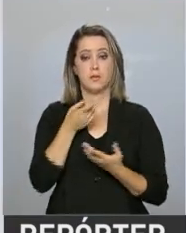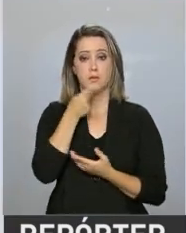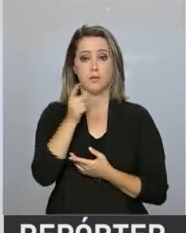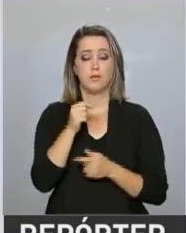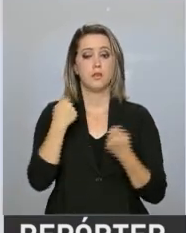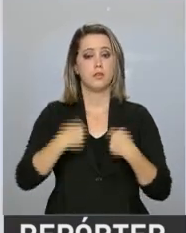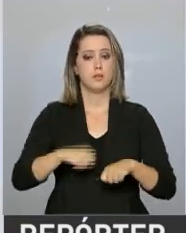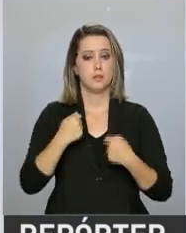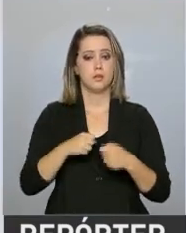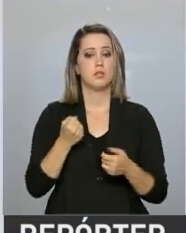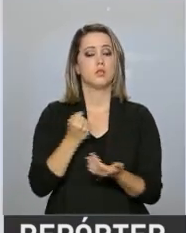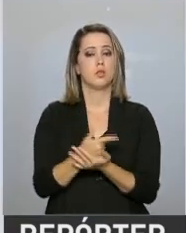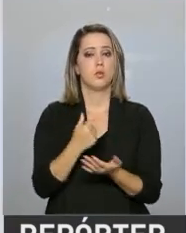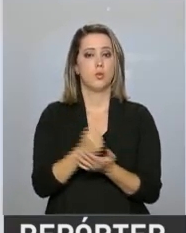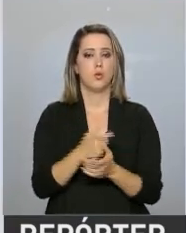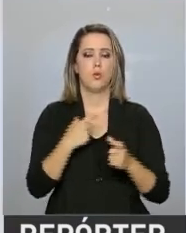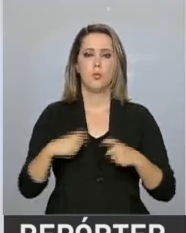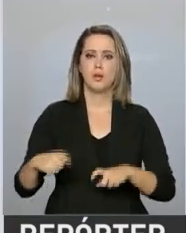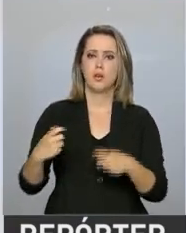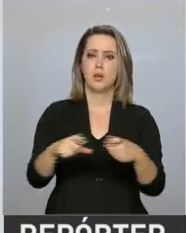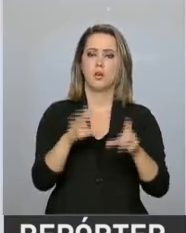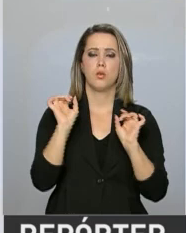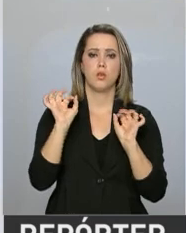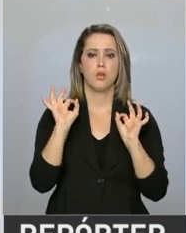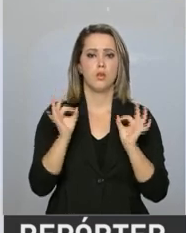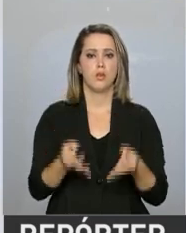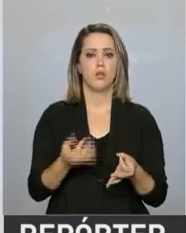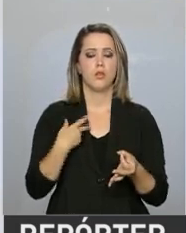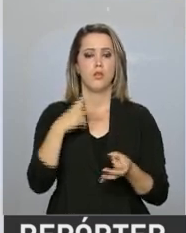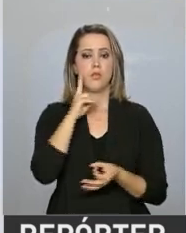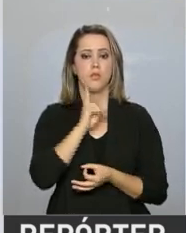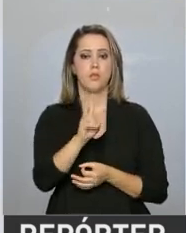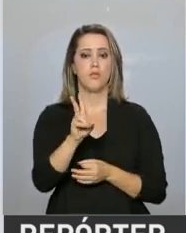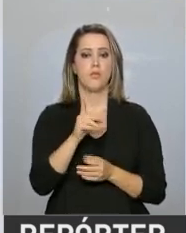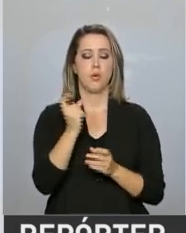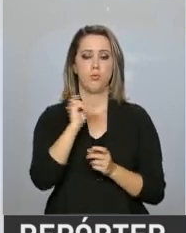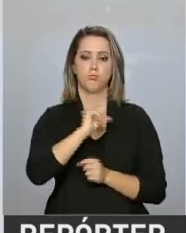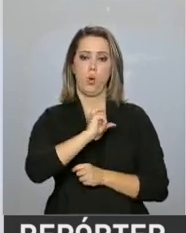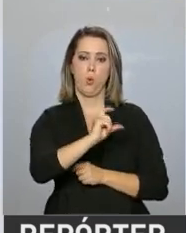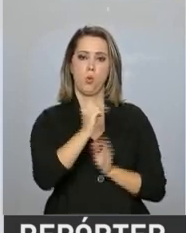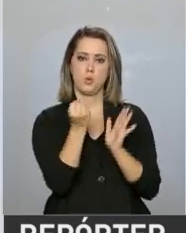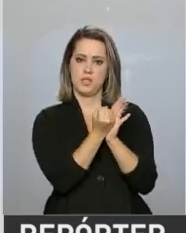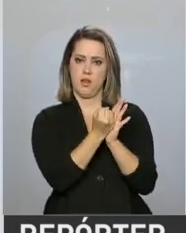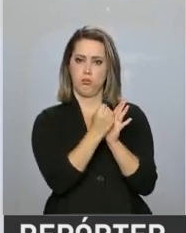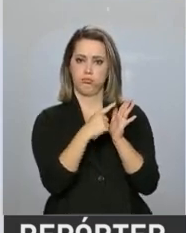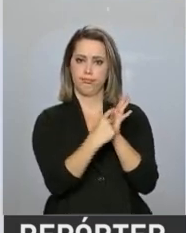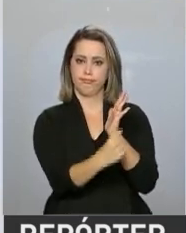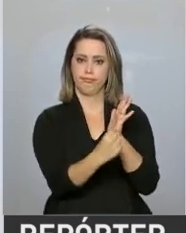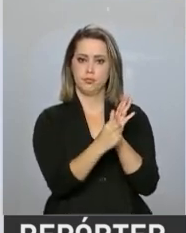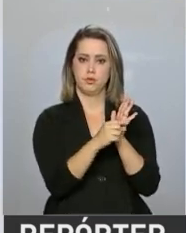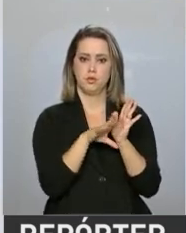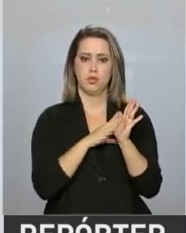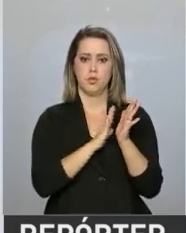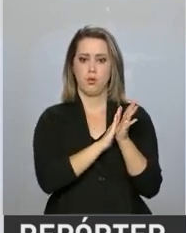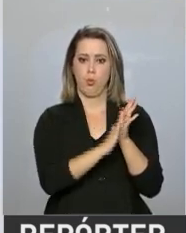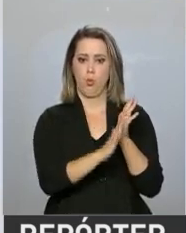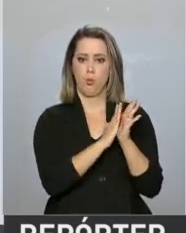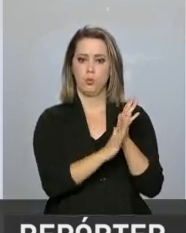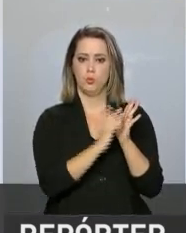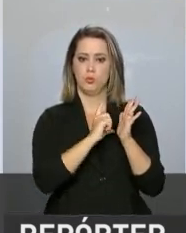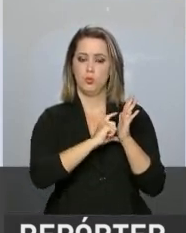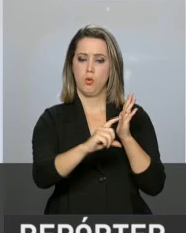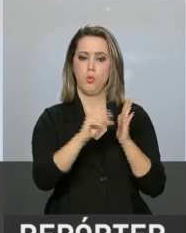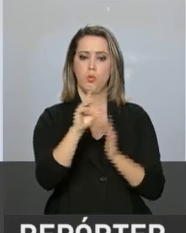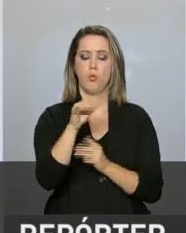sempre comprar gás em revendedores autorizados identificados com um logotipo das distribuidoras com quadro de avisos da mp